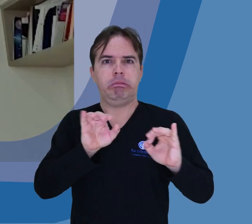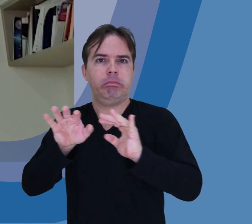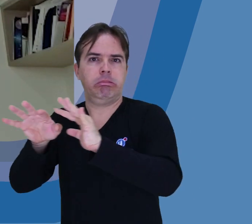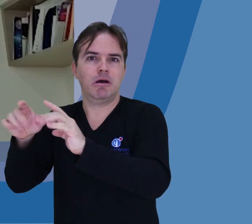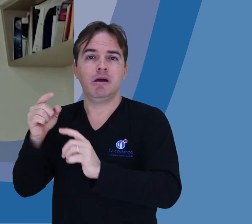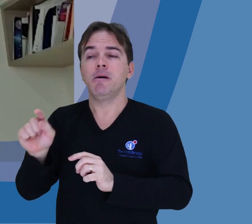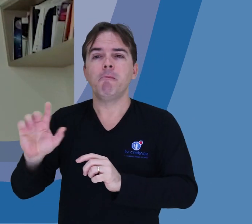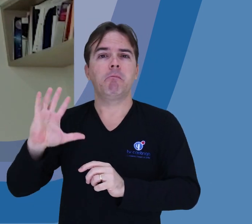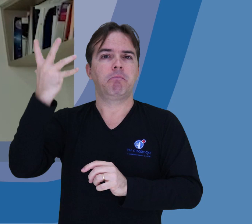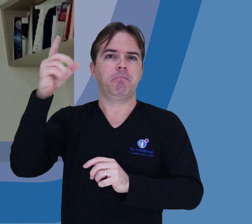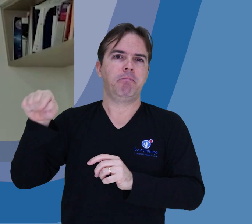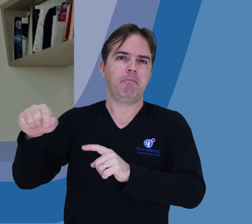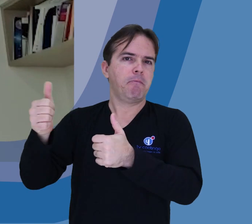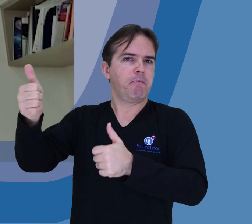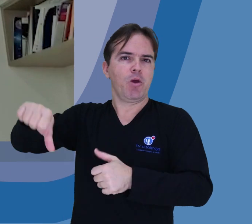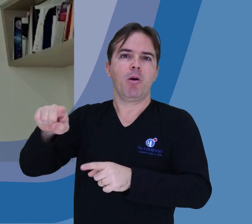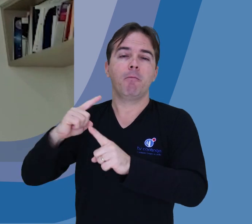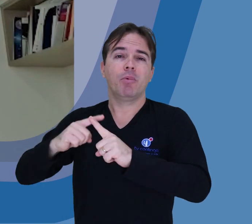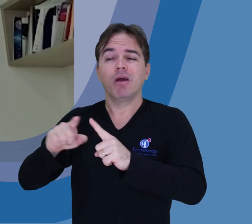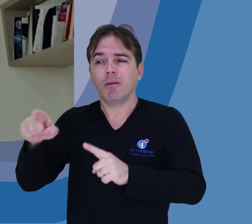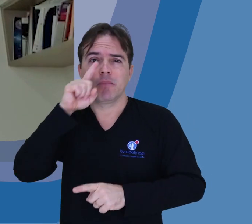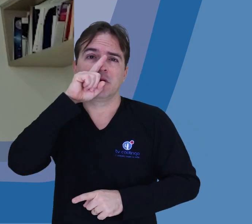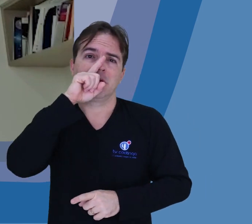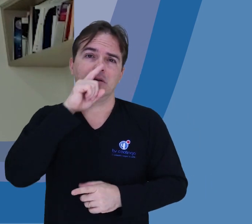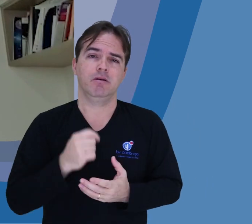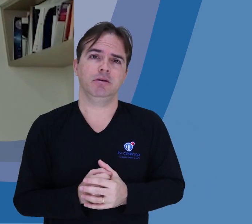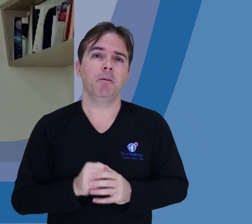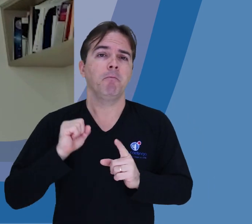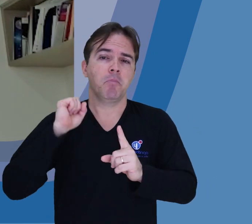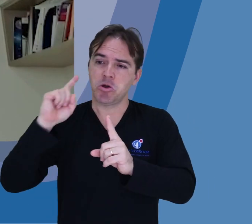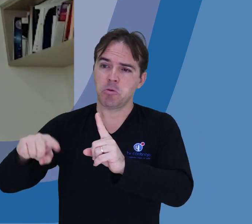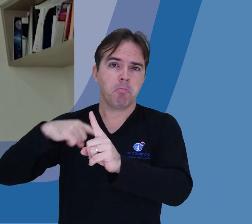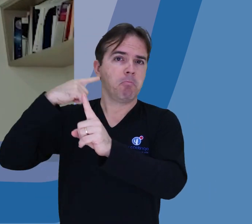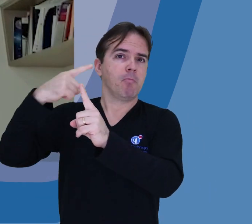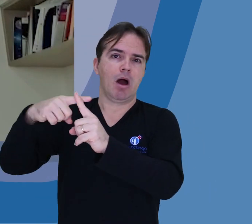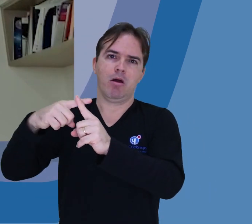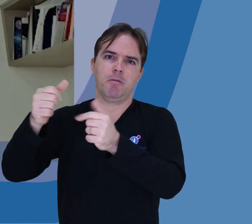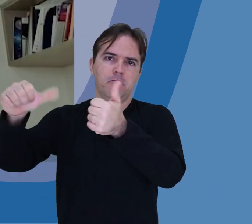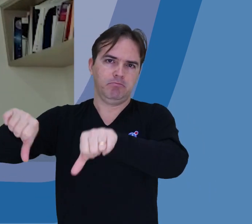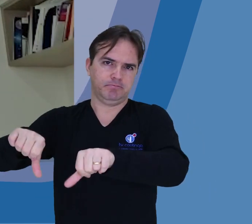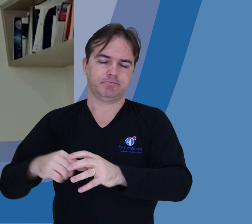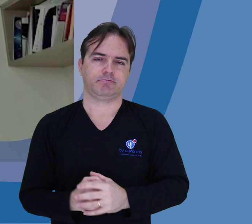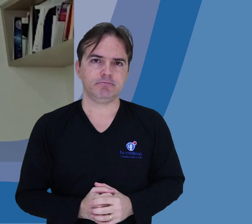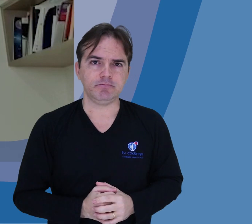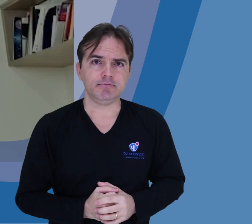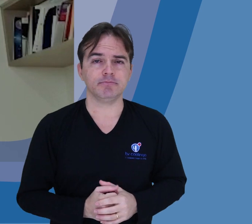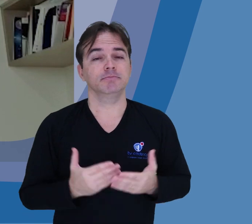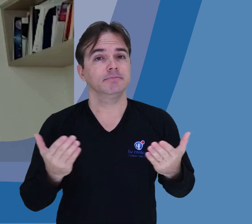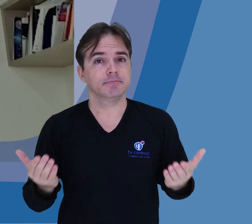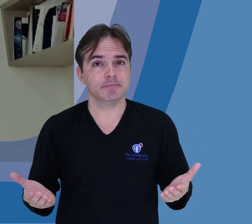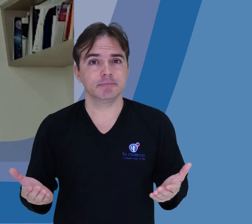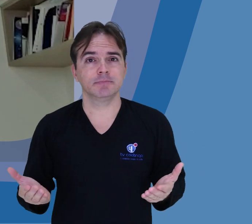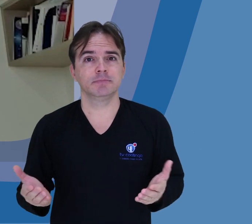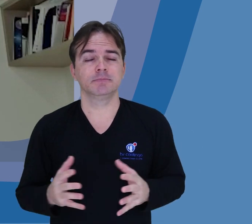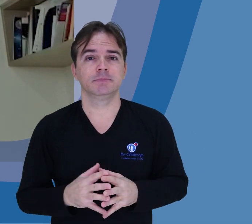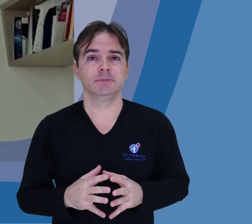particularmente sob risco de terem problemas mais graves pela exposição da fumaça certo a ler isso você pode